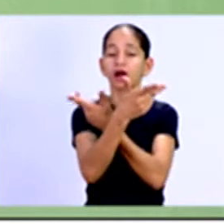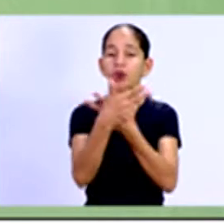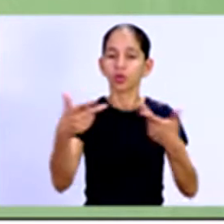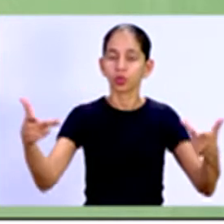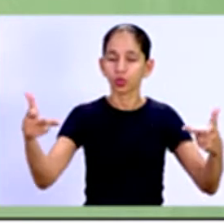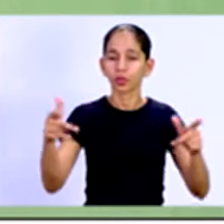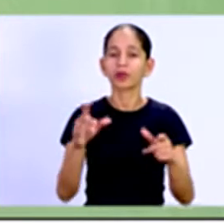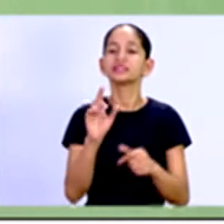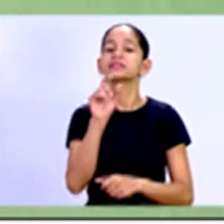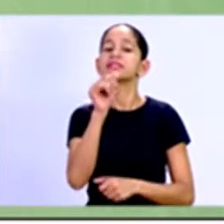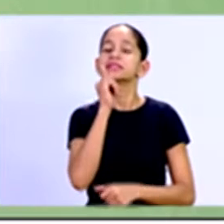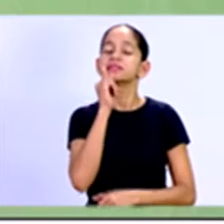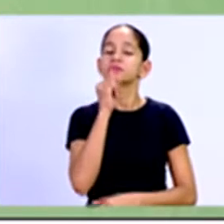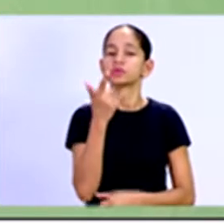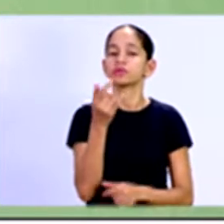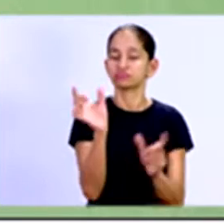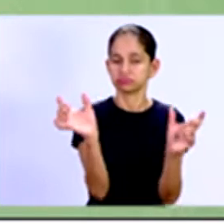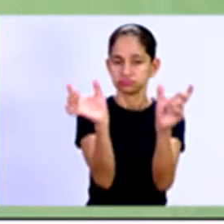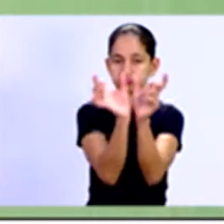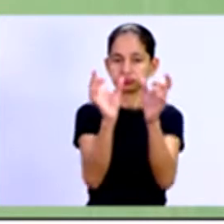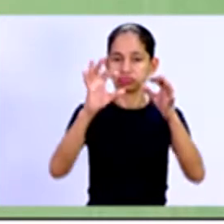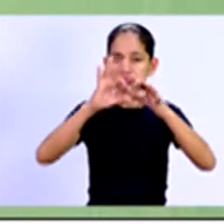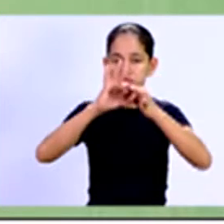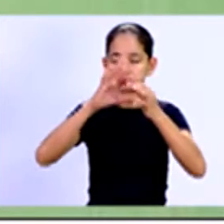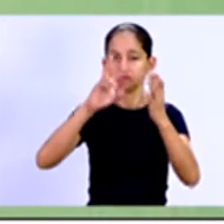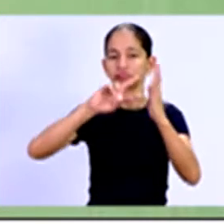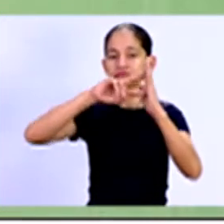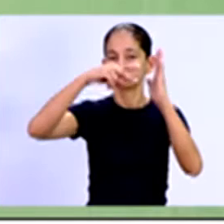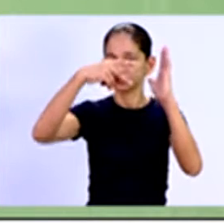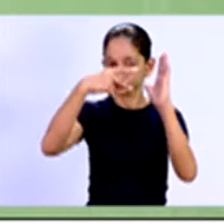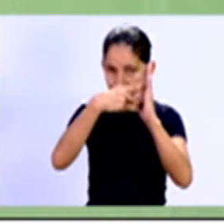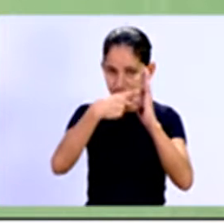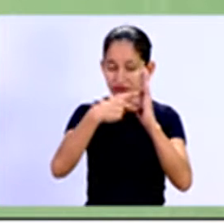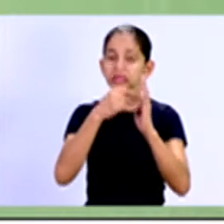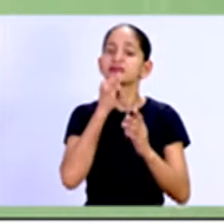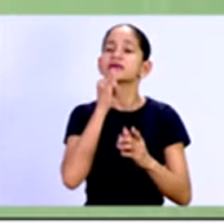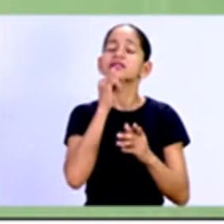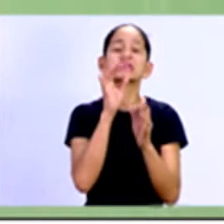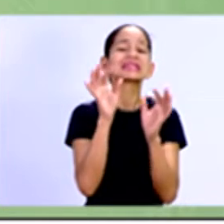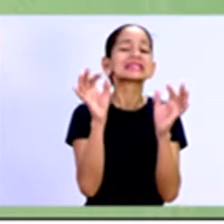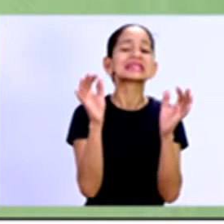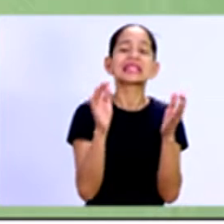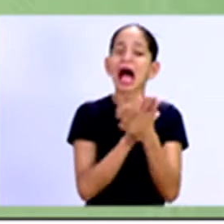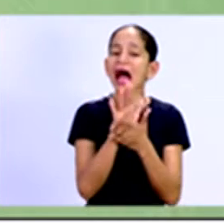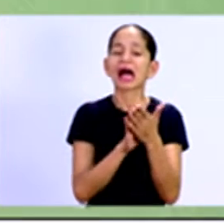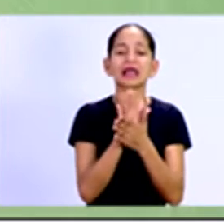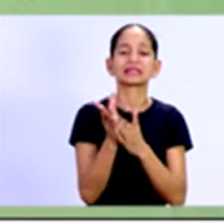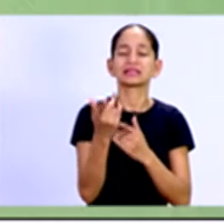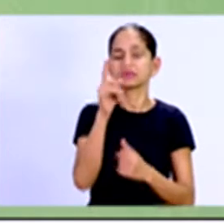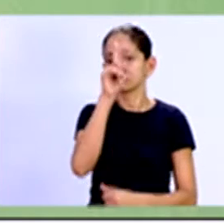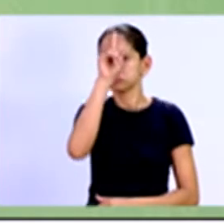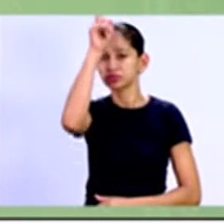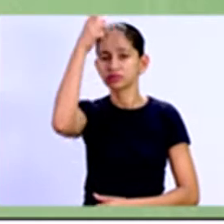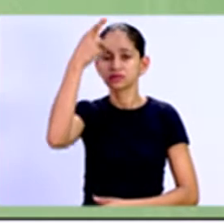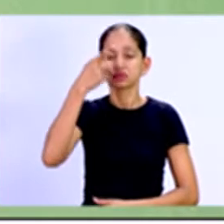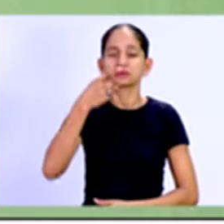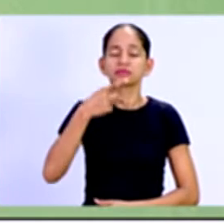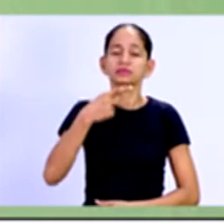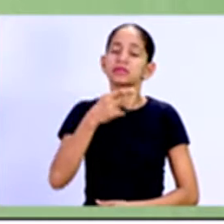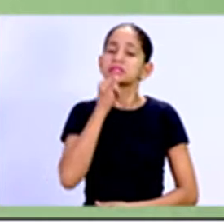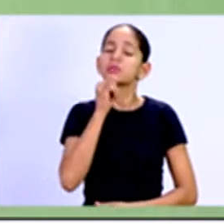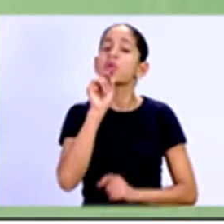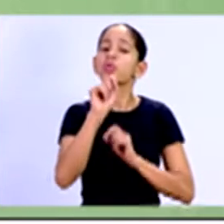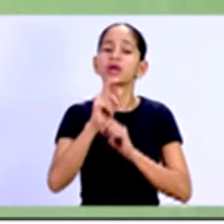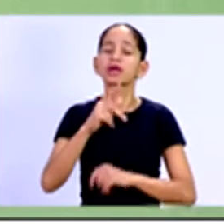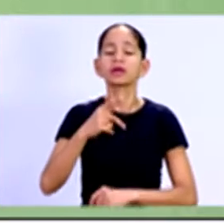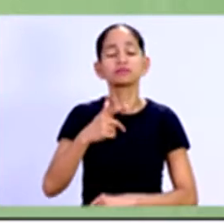que quer dizer inato? Inato é aquilo que nós não nascemos com a ideia, por exemplo,